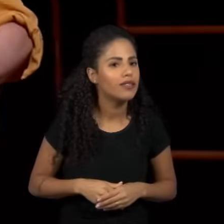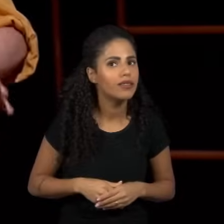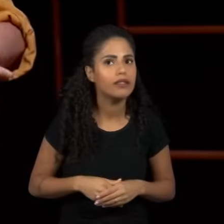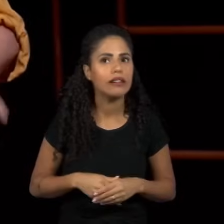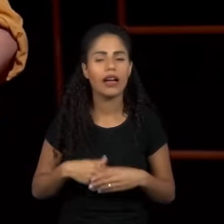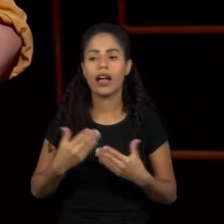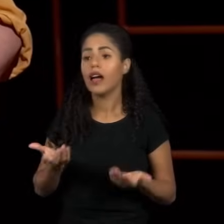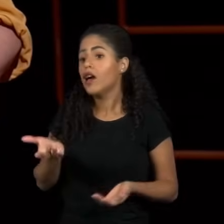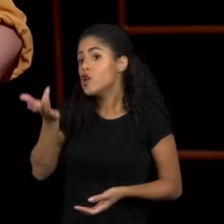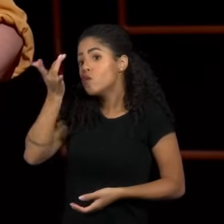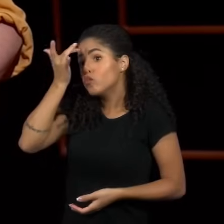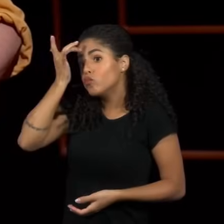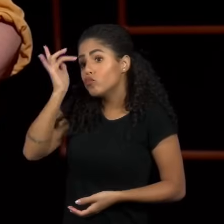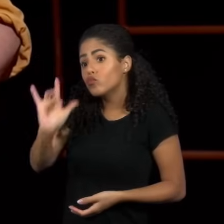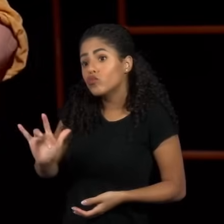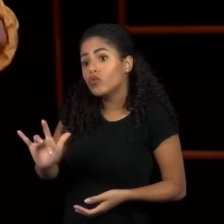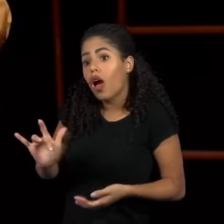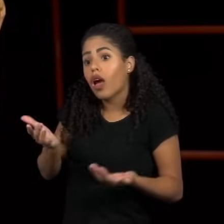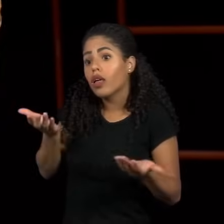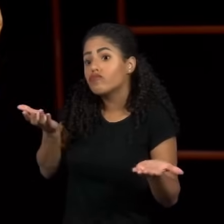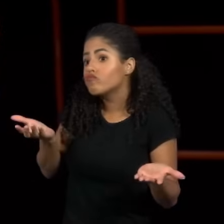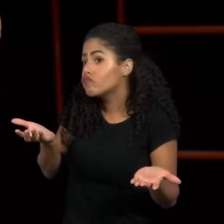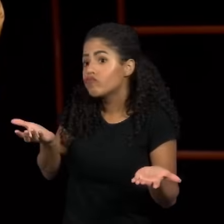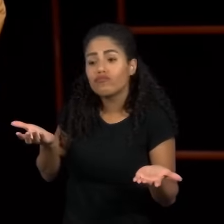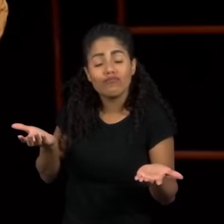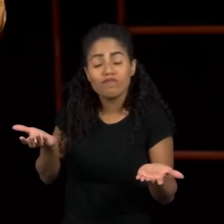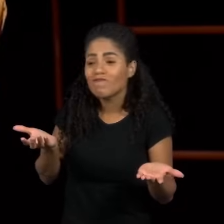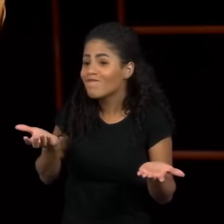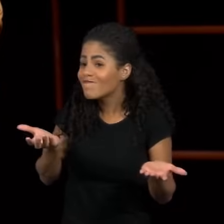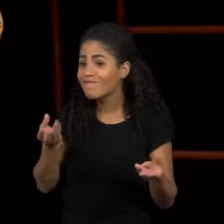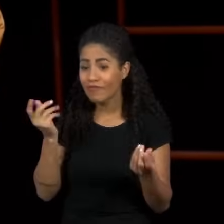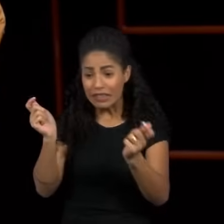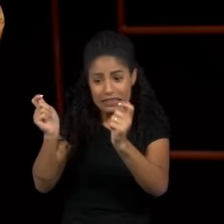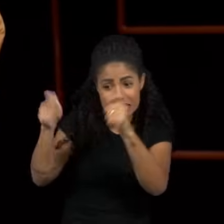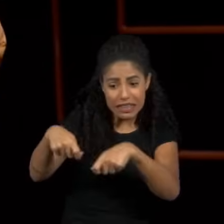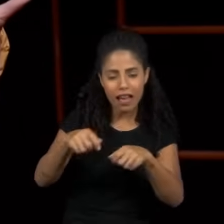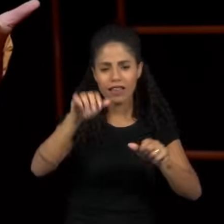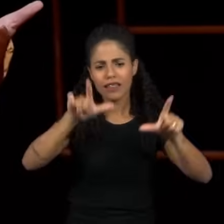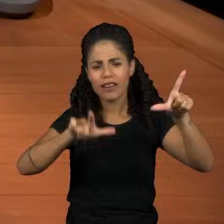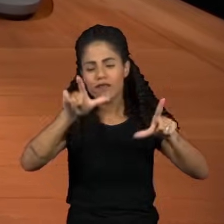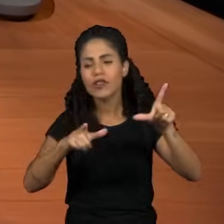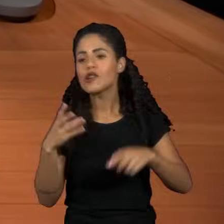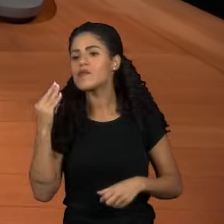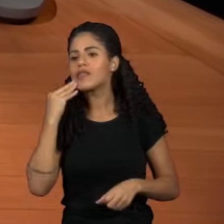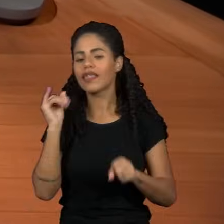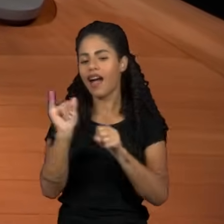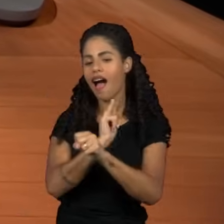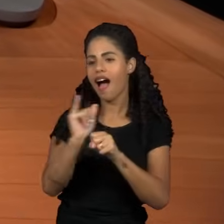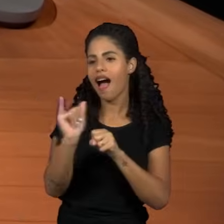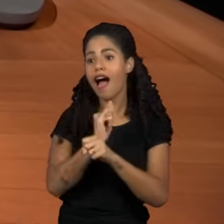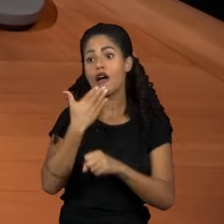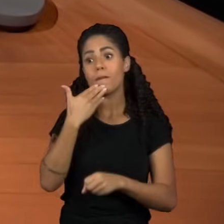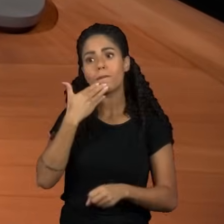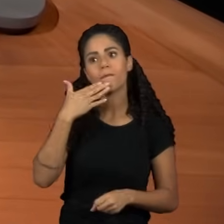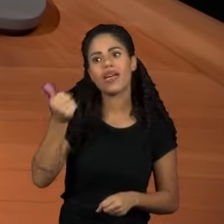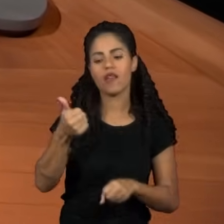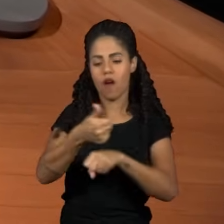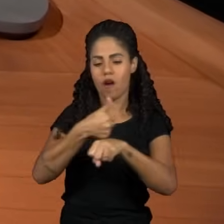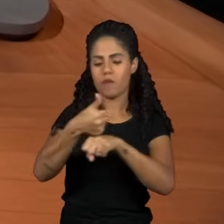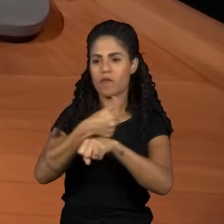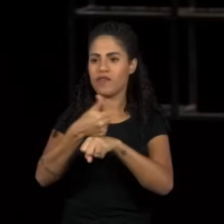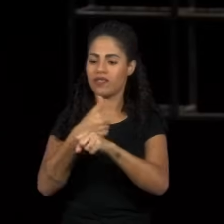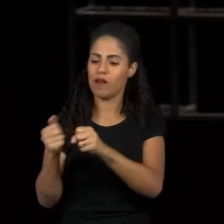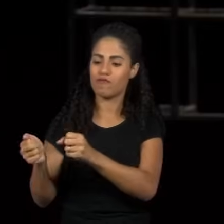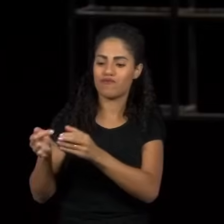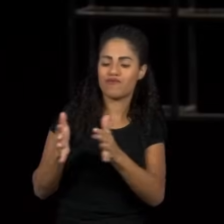Nem eu sei dizer, né? Acho que eu comecei a ver na televisão a possibilidade de desenvolver uma carreira. Deve ter